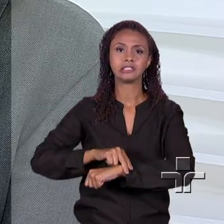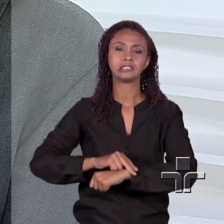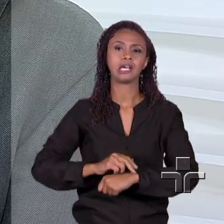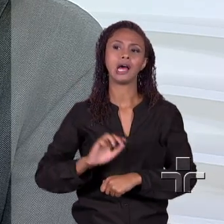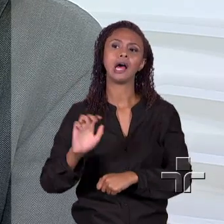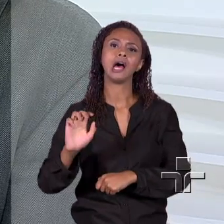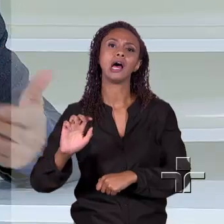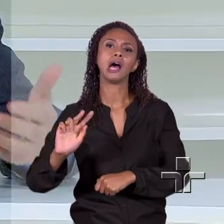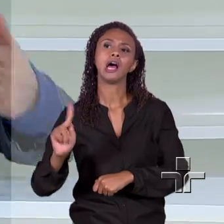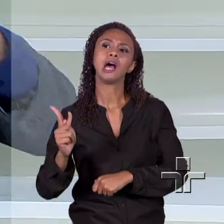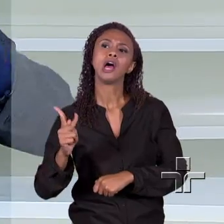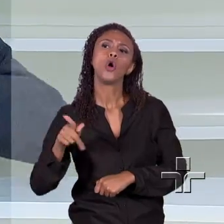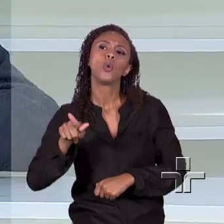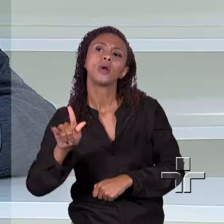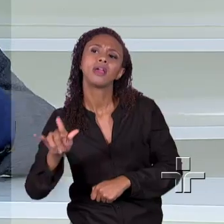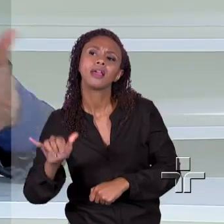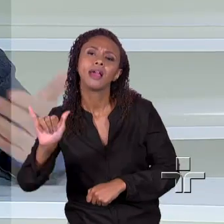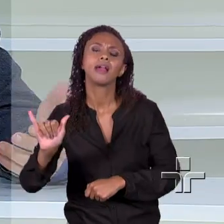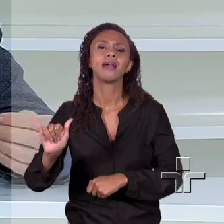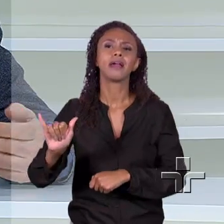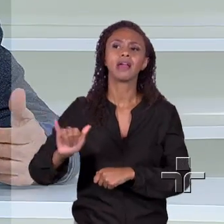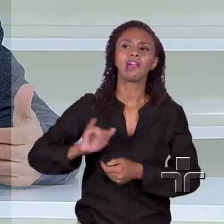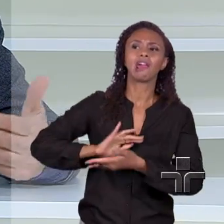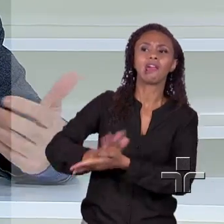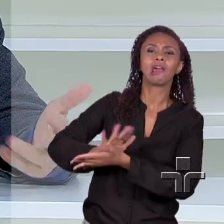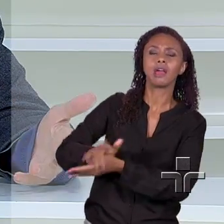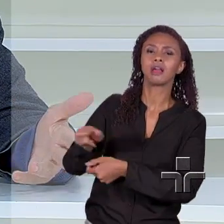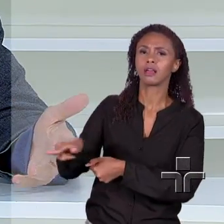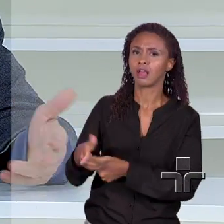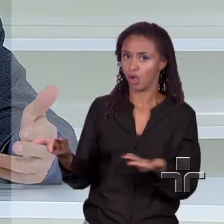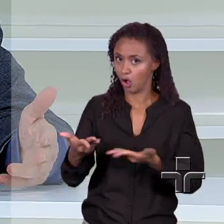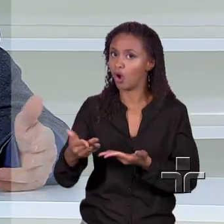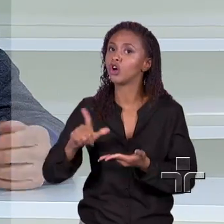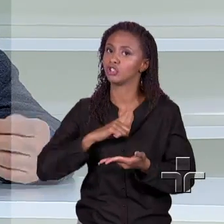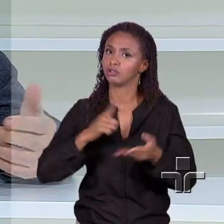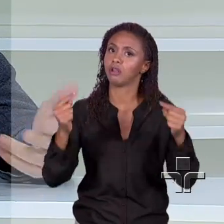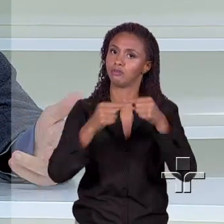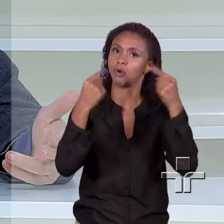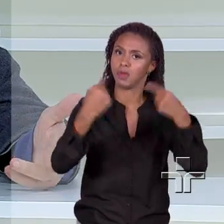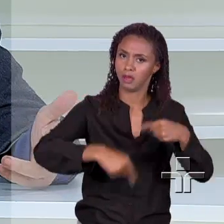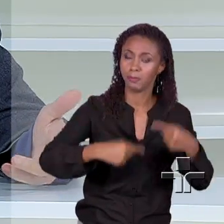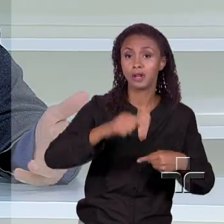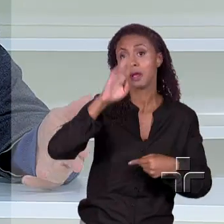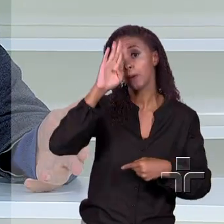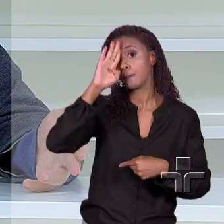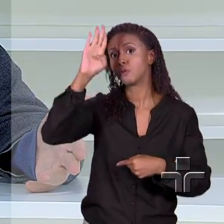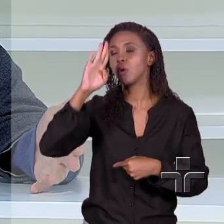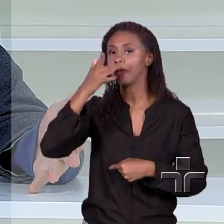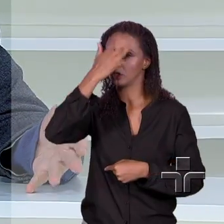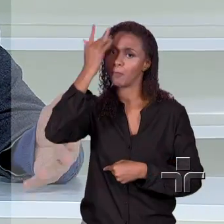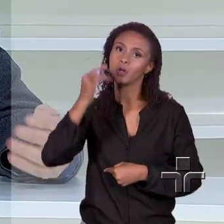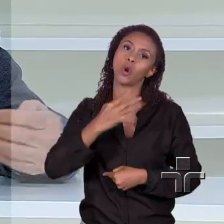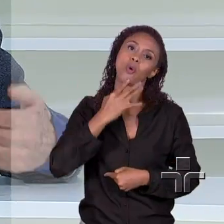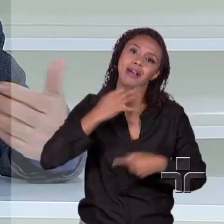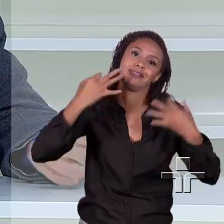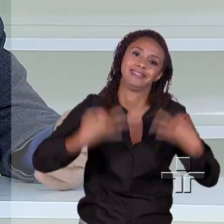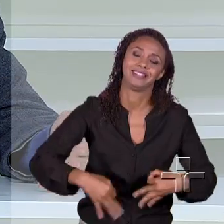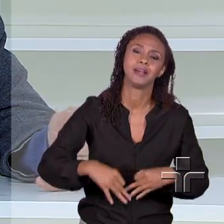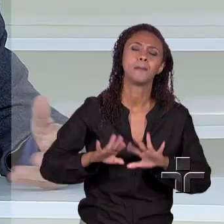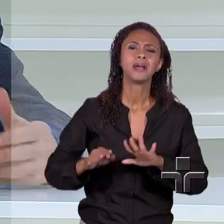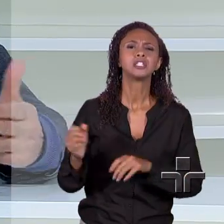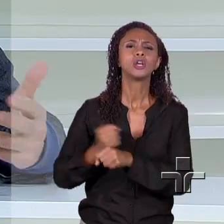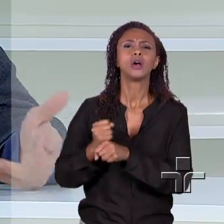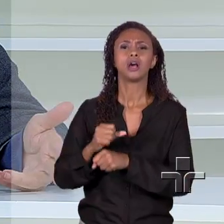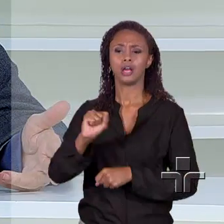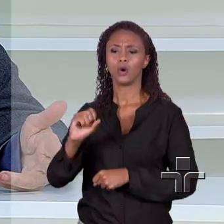gay, essas questões hoje são consideradas questões políticas, pelo menos para as pessoas mais civilizadas. No início dos anos